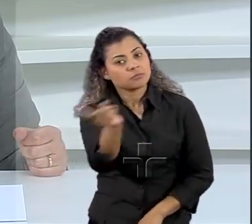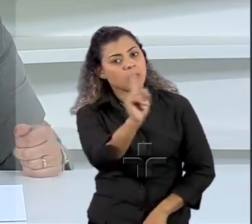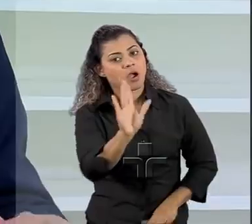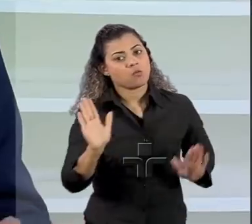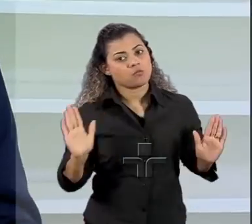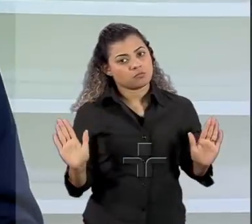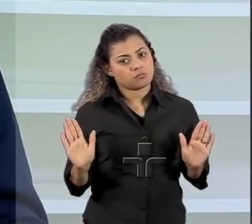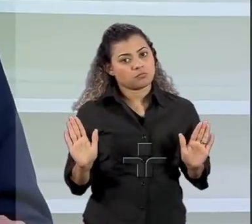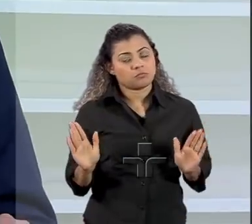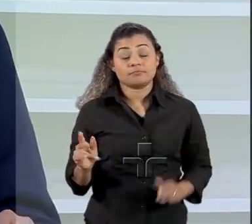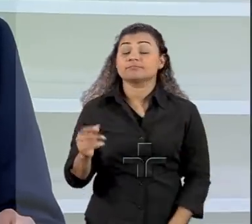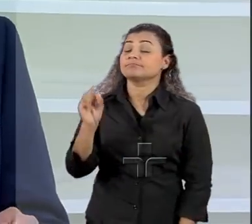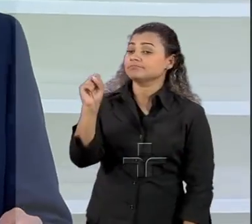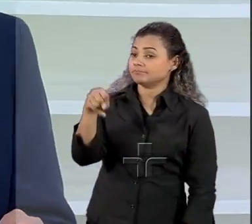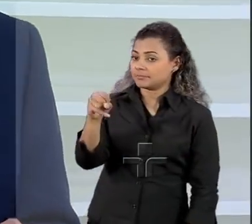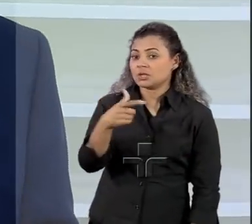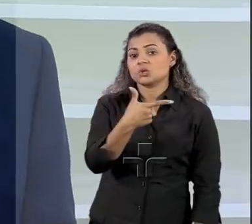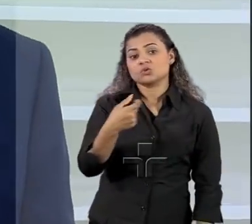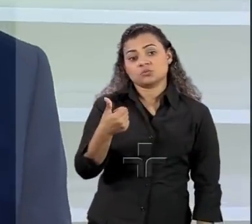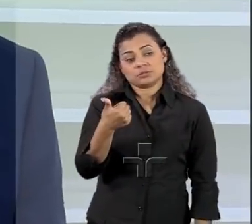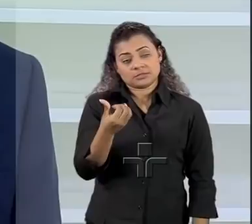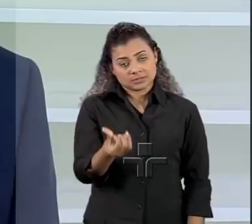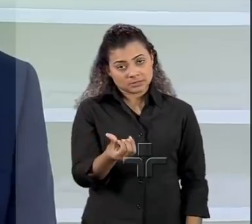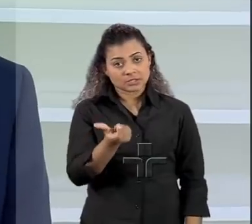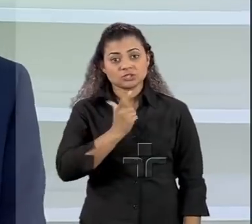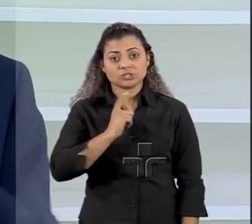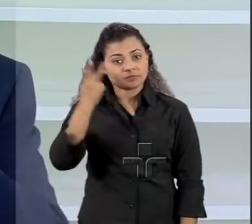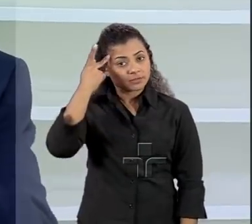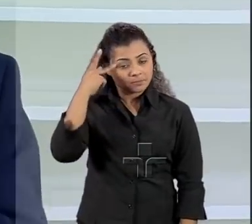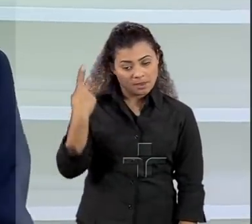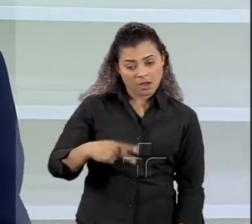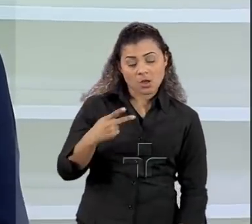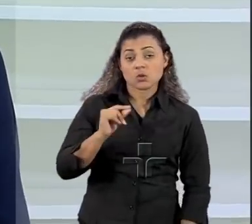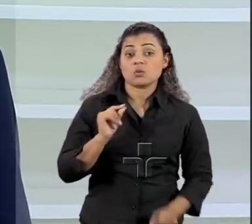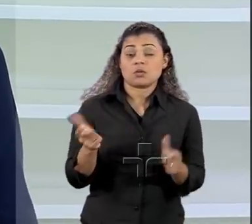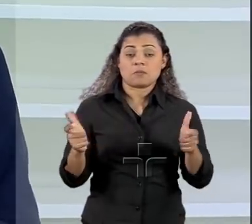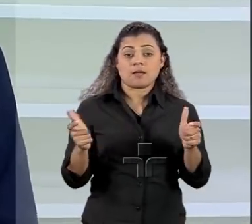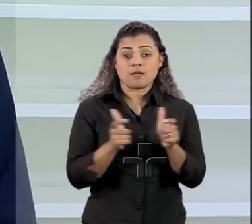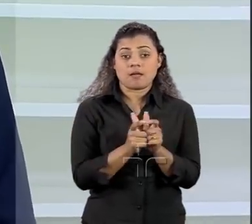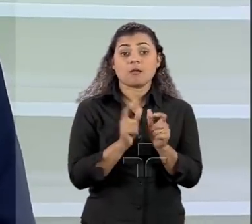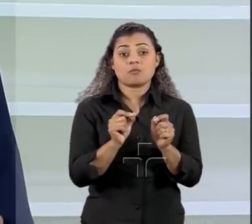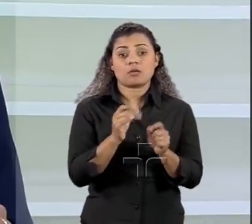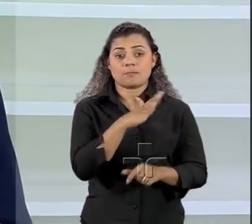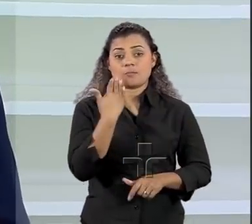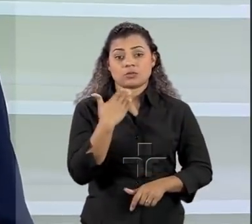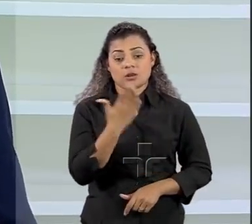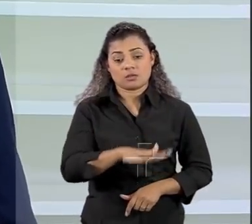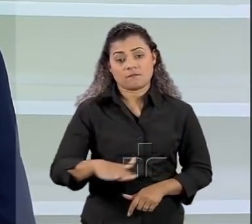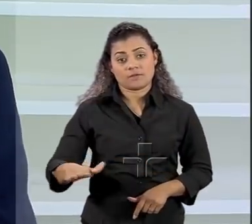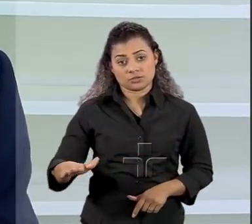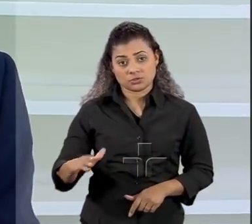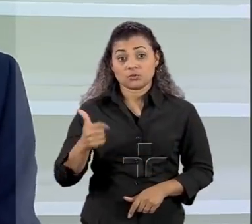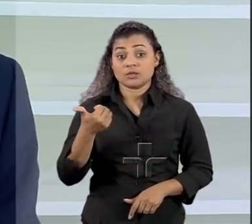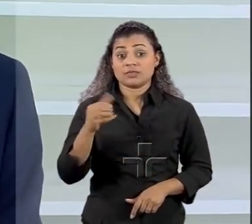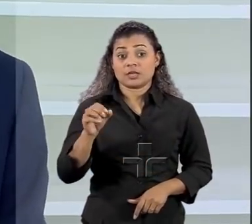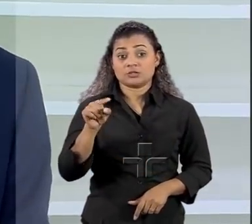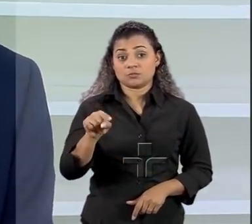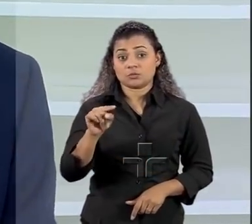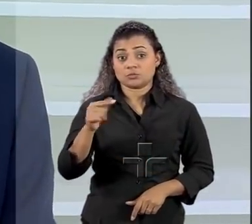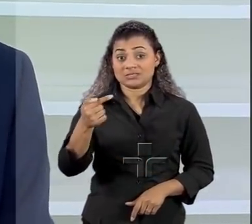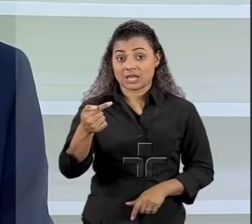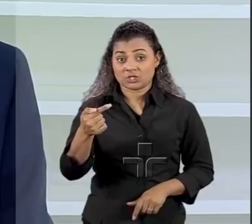O Estado de São Paulo, em 2016, teve o menor índice publicado em 2017, mortalidade infantil 10,7 por